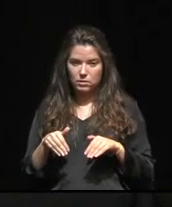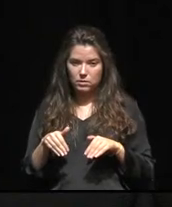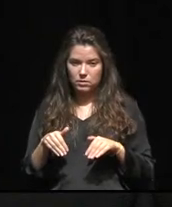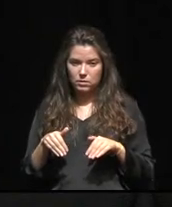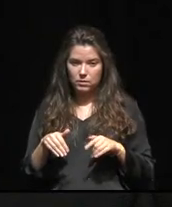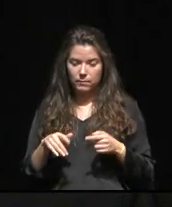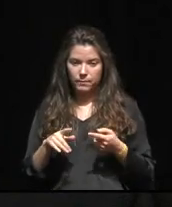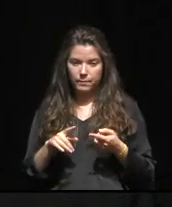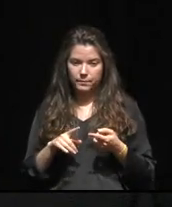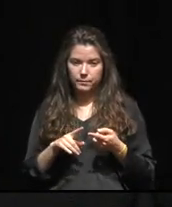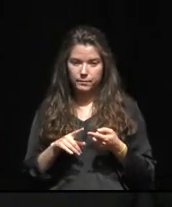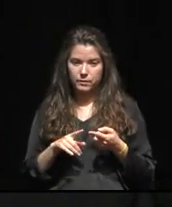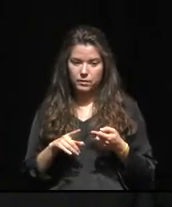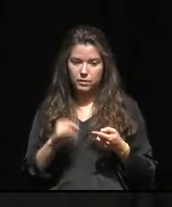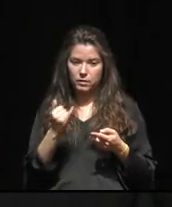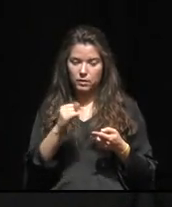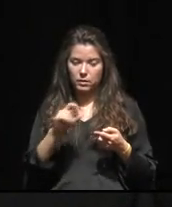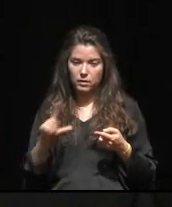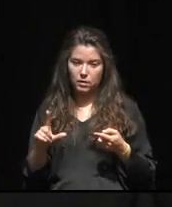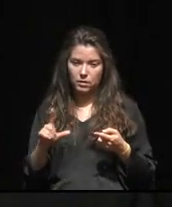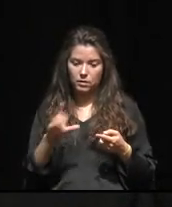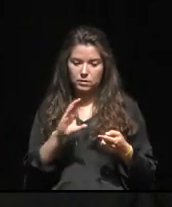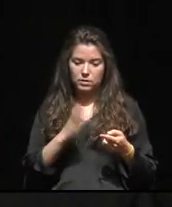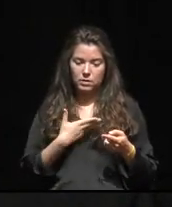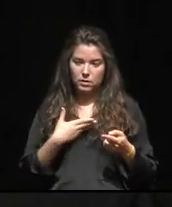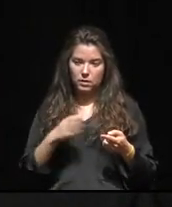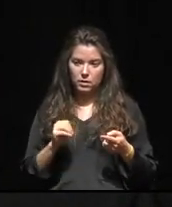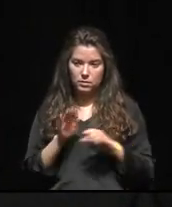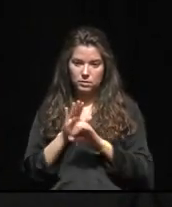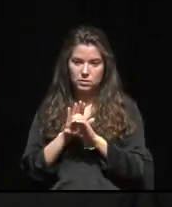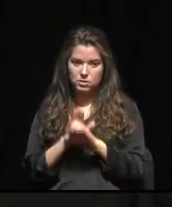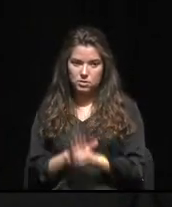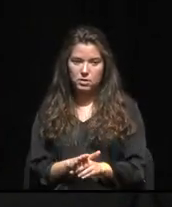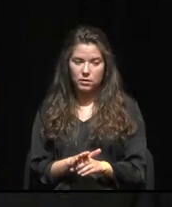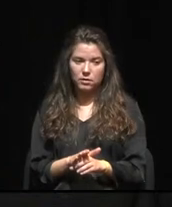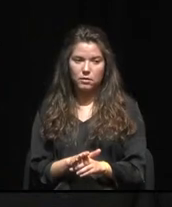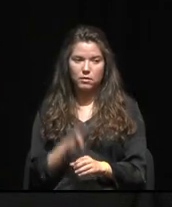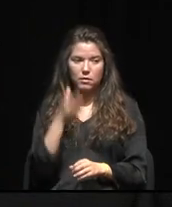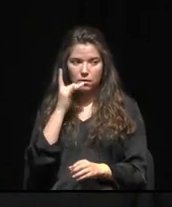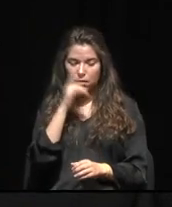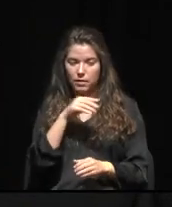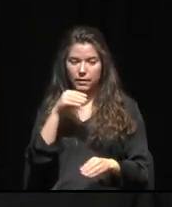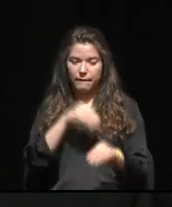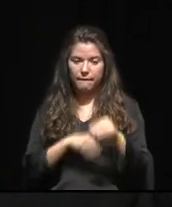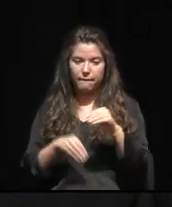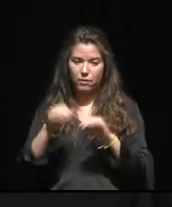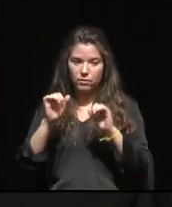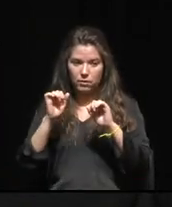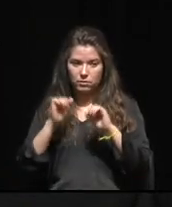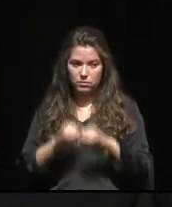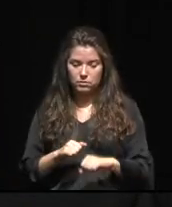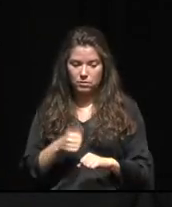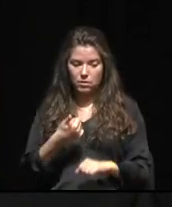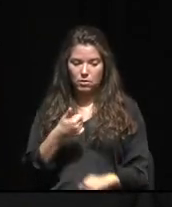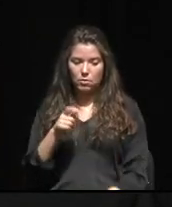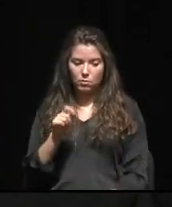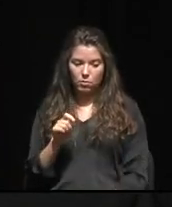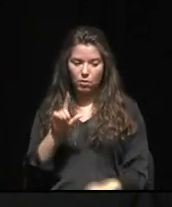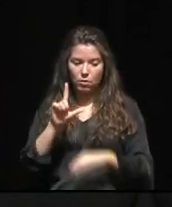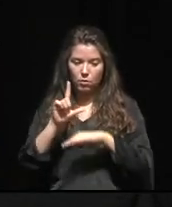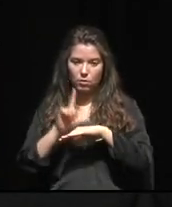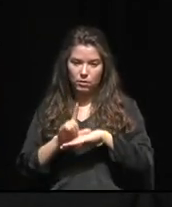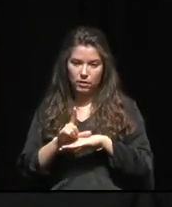abstém iniciativa Liberal CDs e chega quem vota a favor bloco